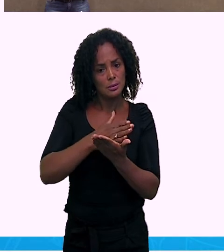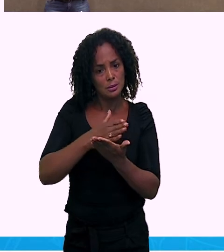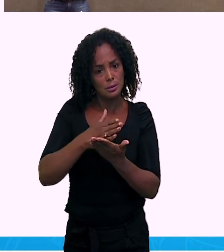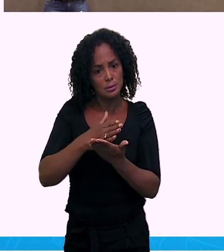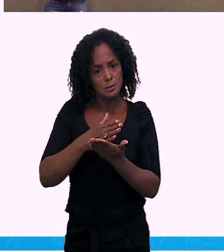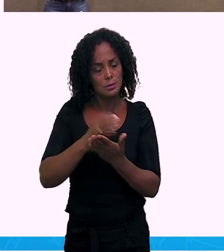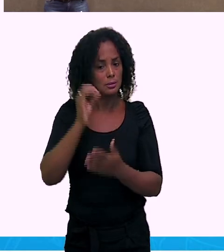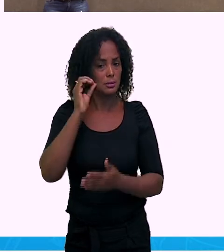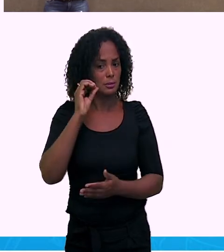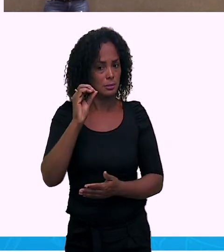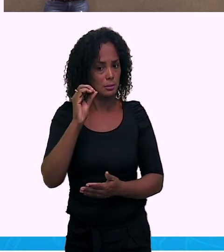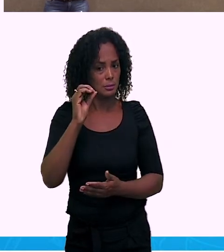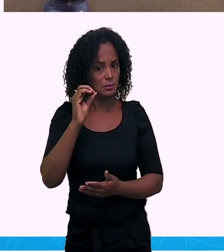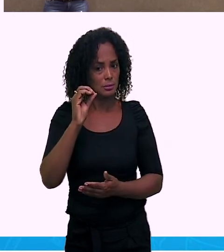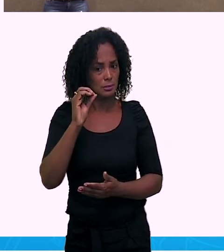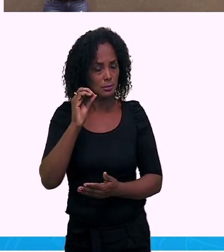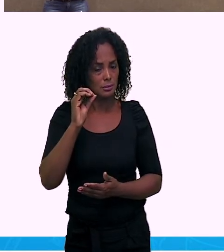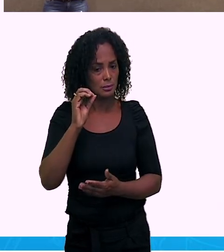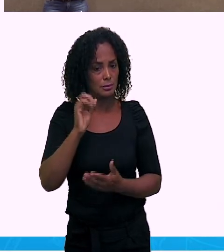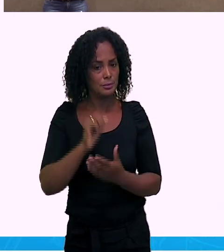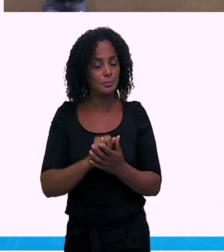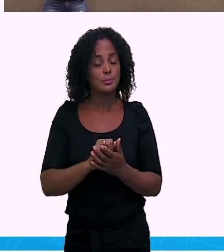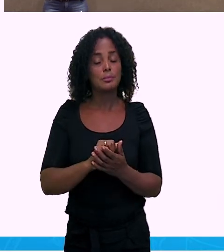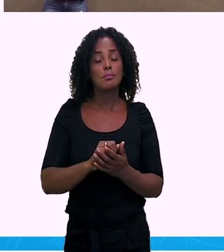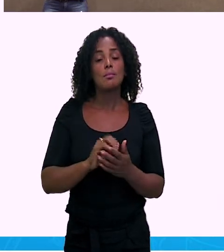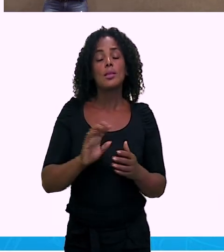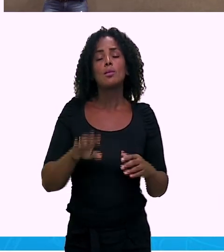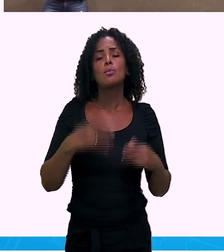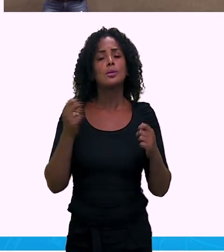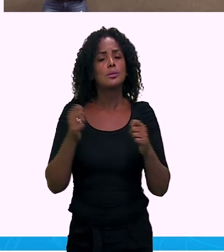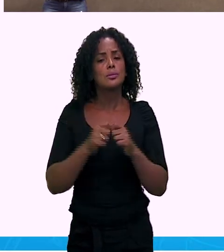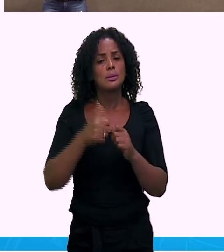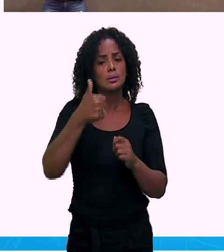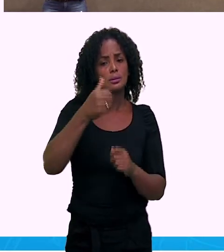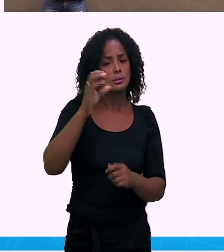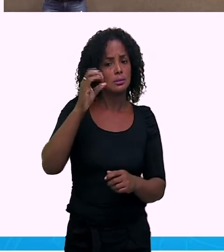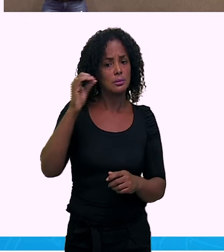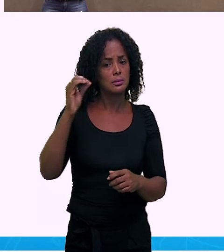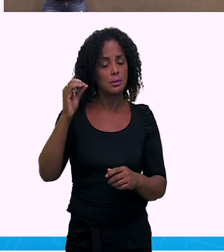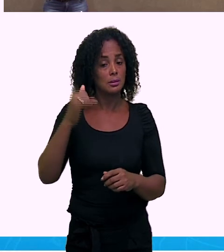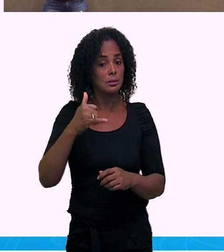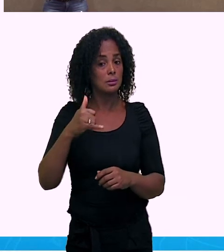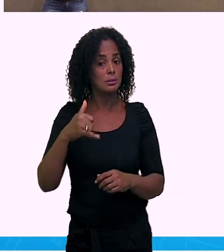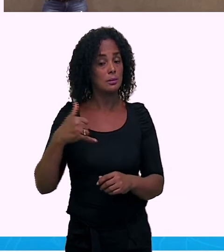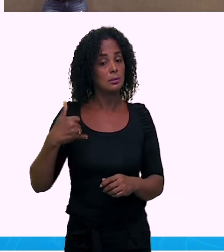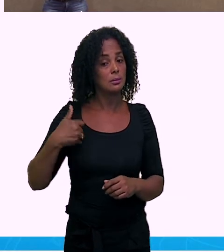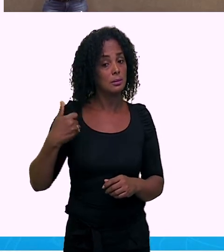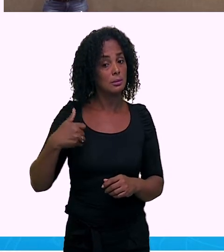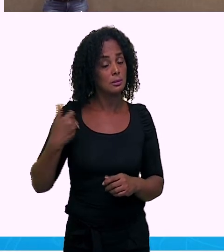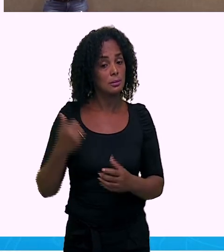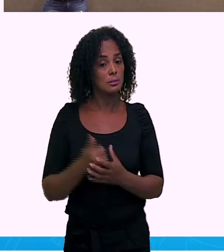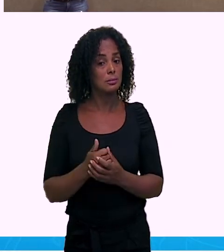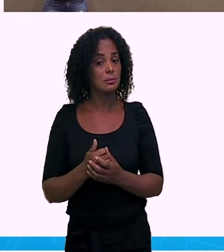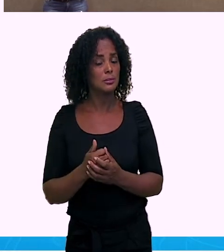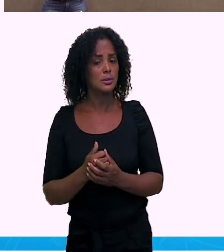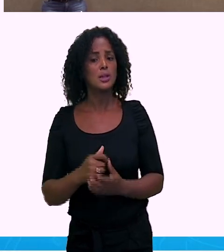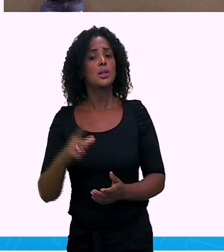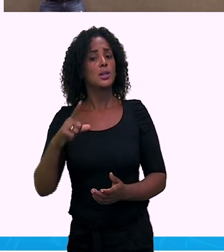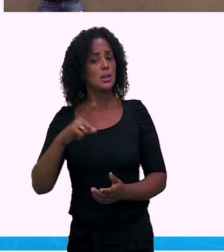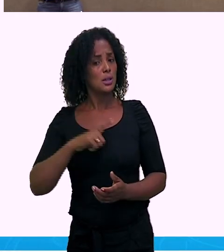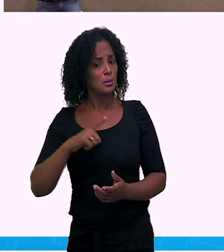Ano 0. Quando eu fizer 100 anos, eu tenho um